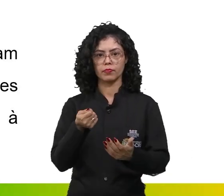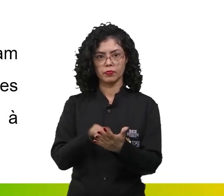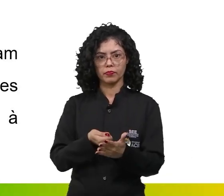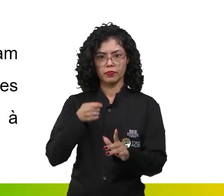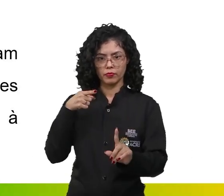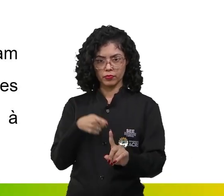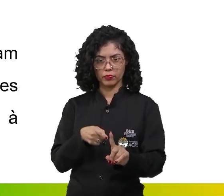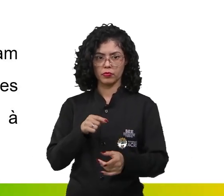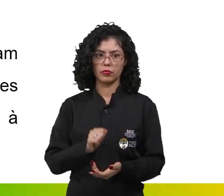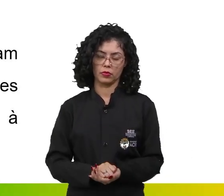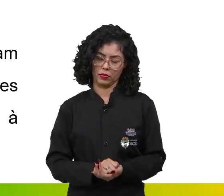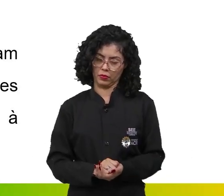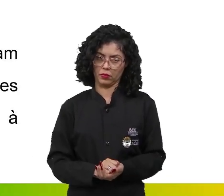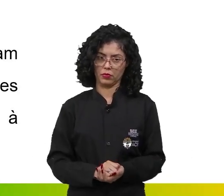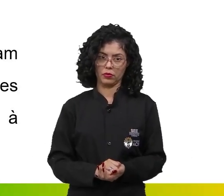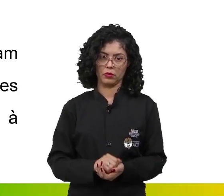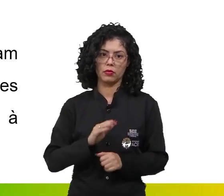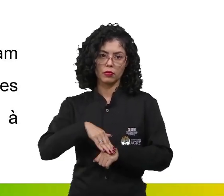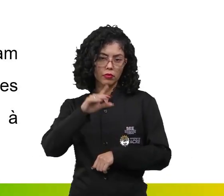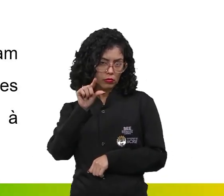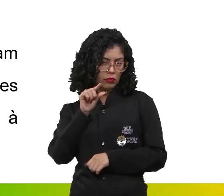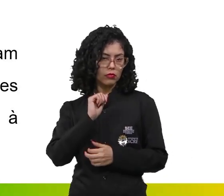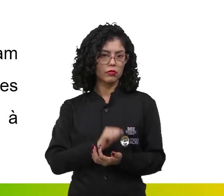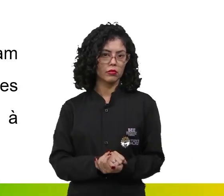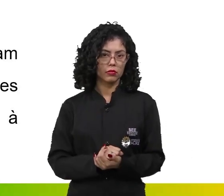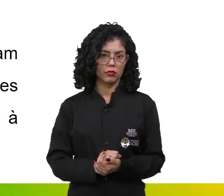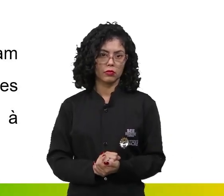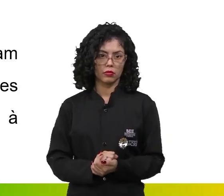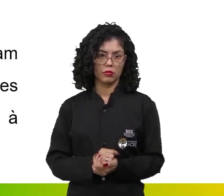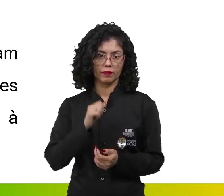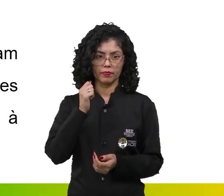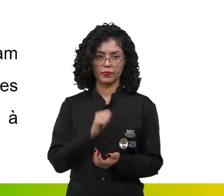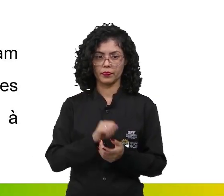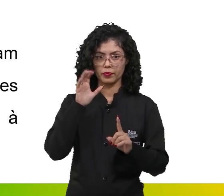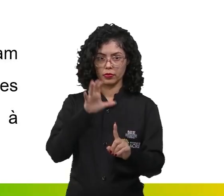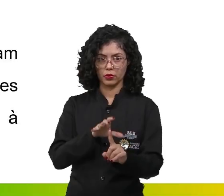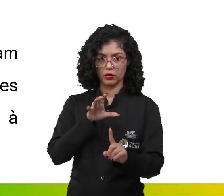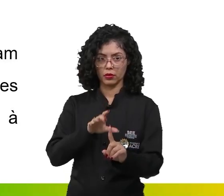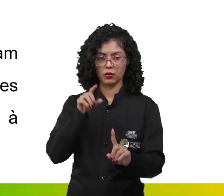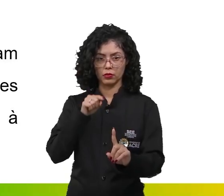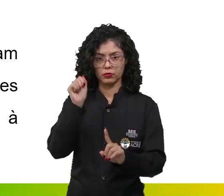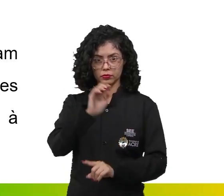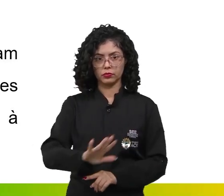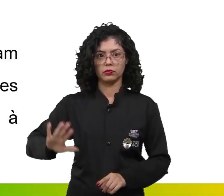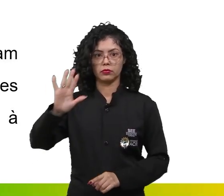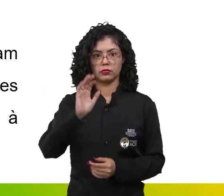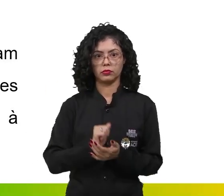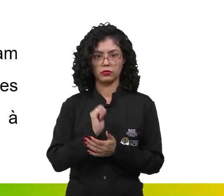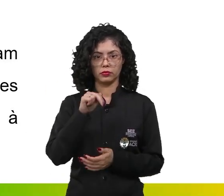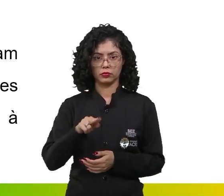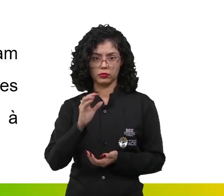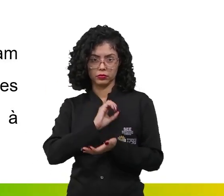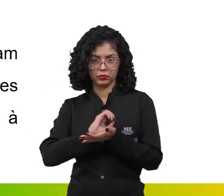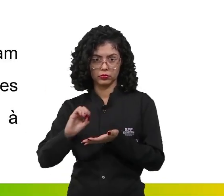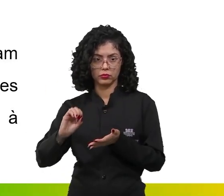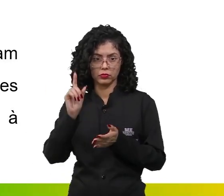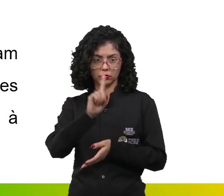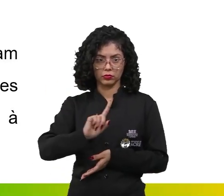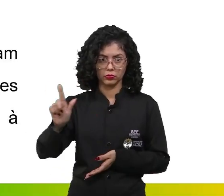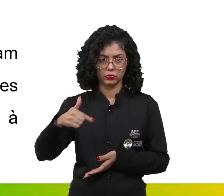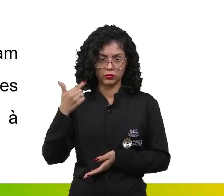o regime. Daqui a pouco eu falo um pouquinho mais sobre eles. A pressão internacional. A ONU e outros